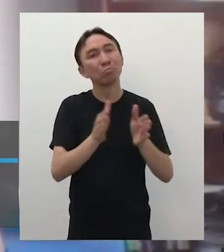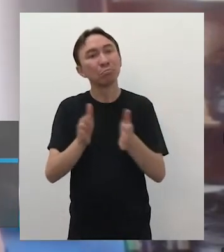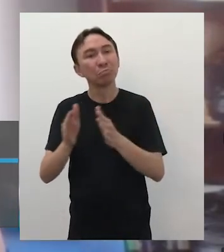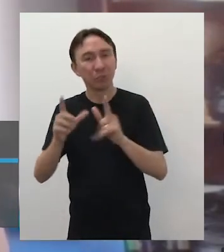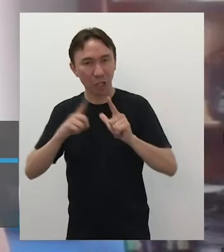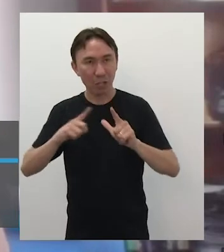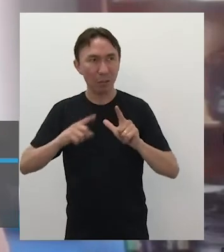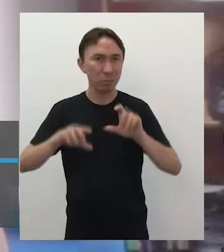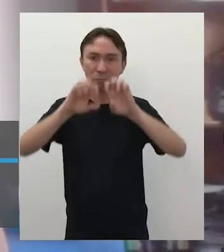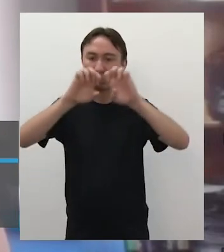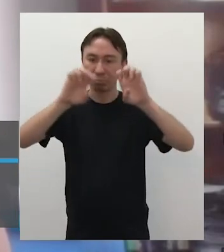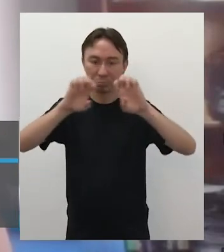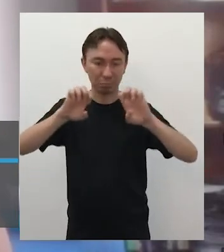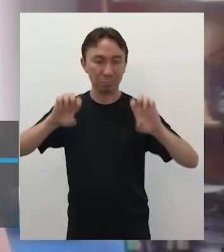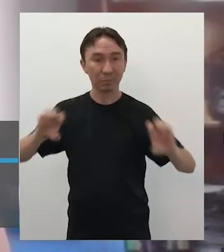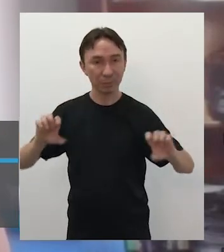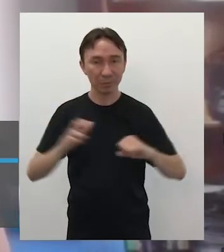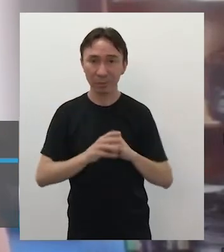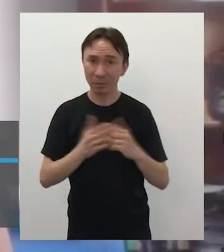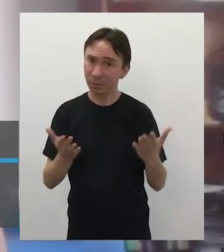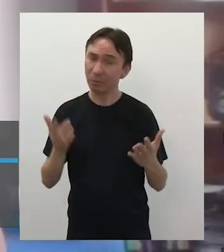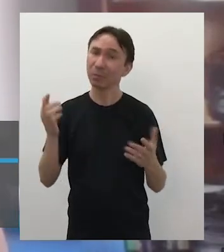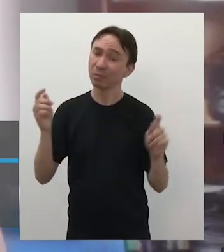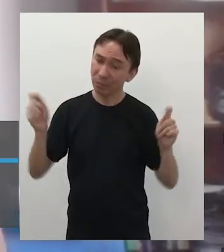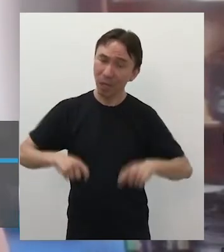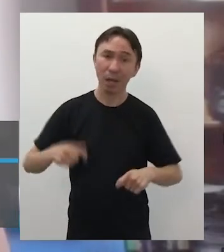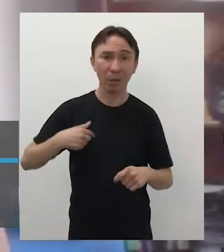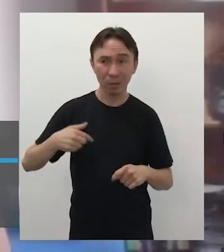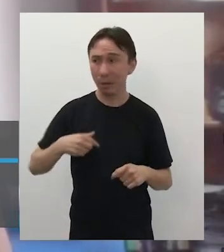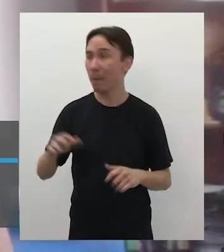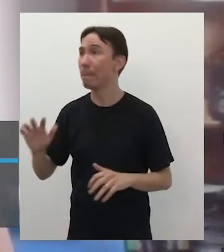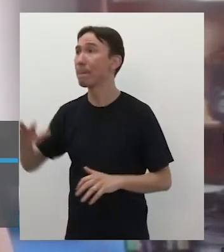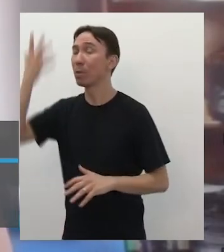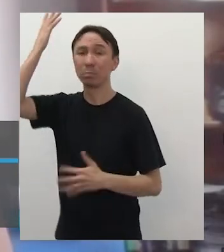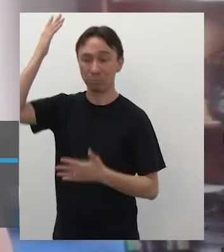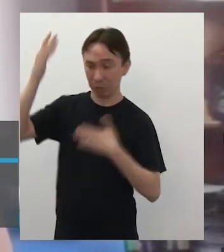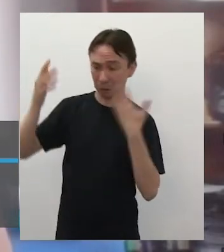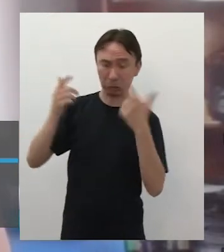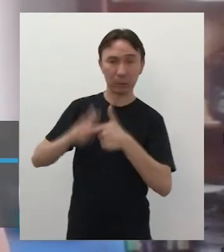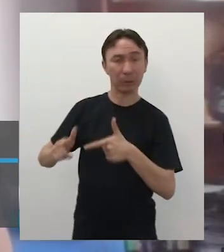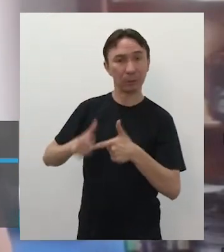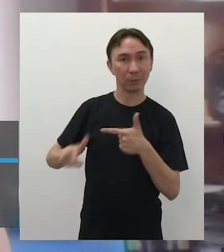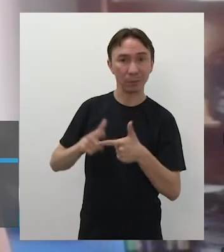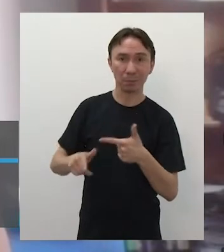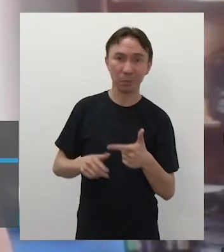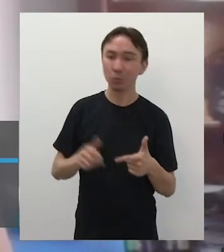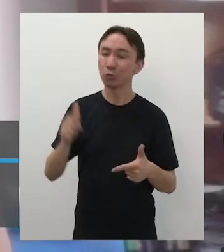ali, recebi um telefonema que eu vou ter que largar tudo e atender a esse telefonema, a essa demanda que